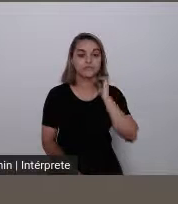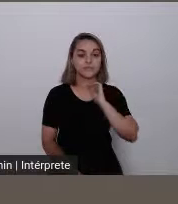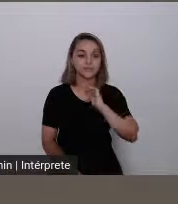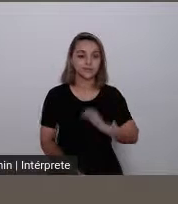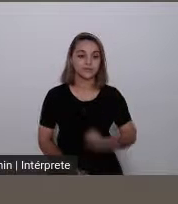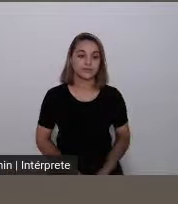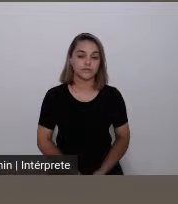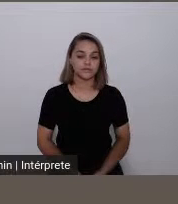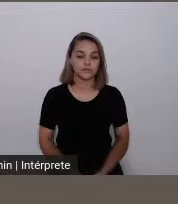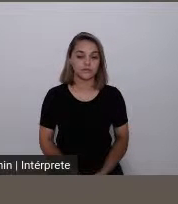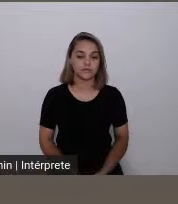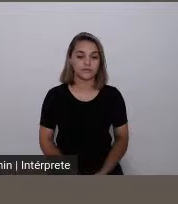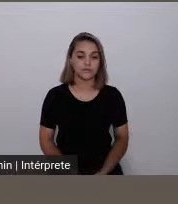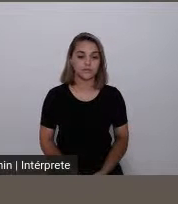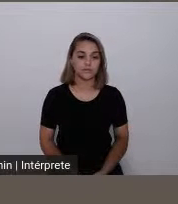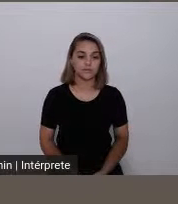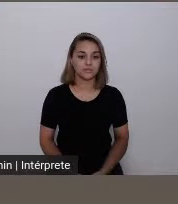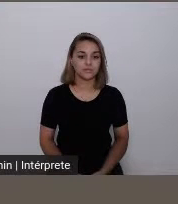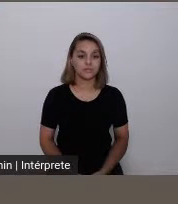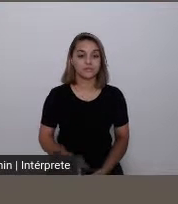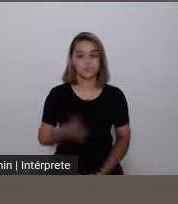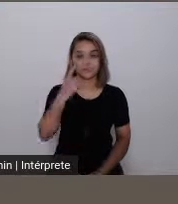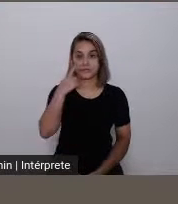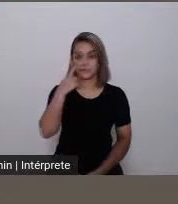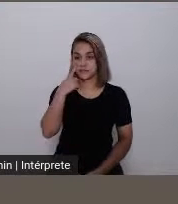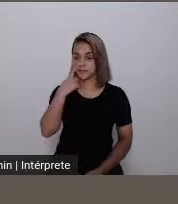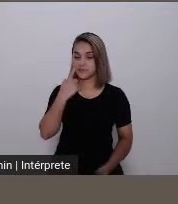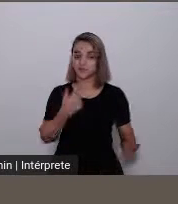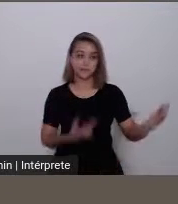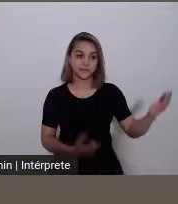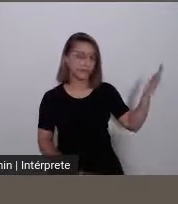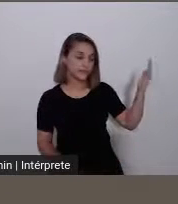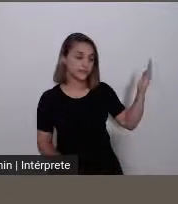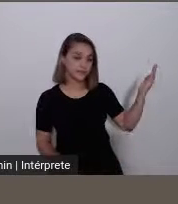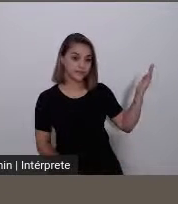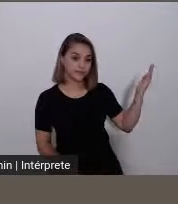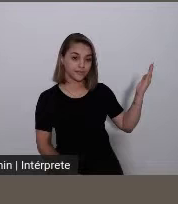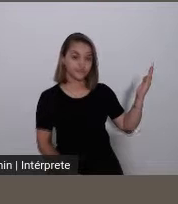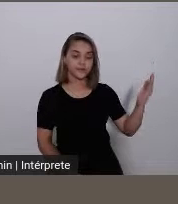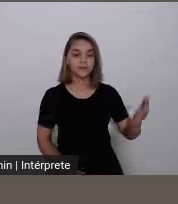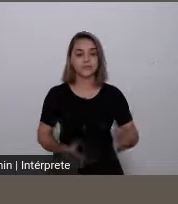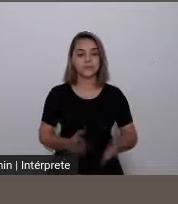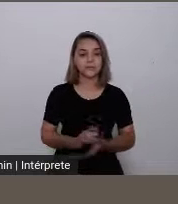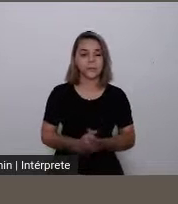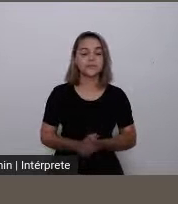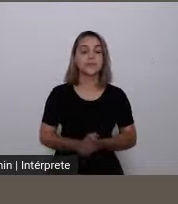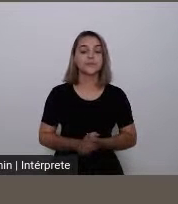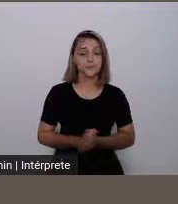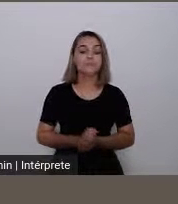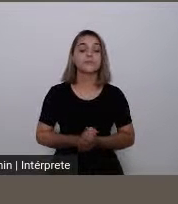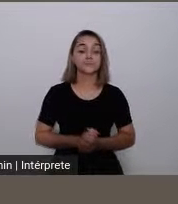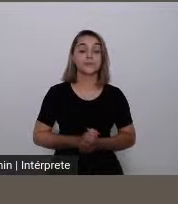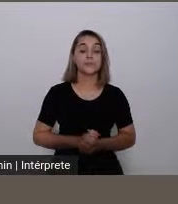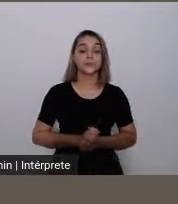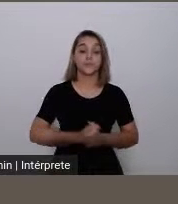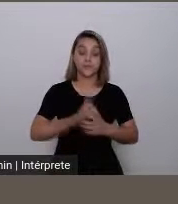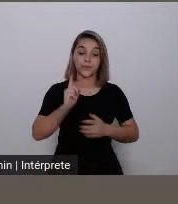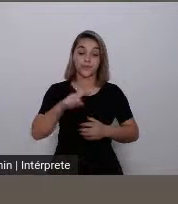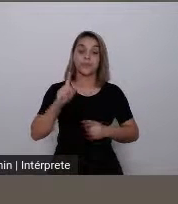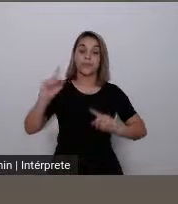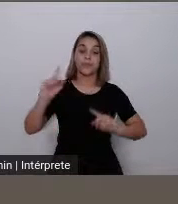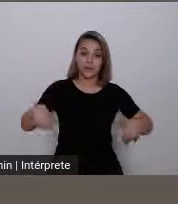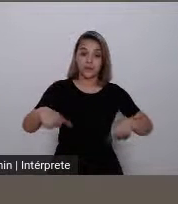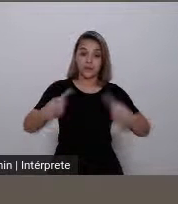Evento Monumento, uma semana às vésperas de Carnaval de 22. Refletir sobre um evento ou monumento é um desafio